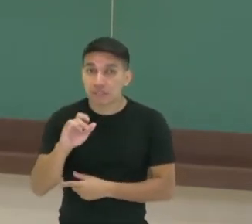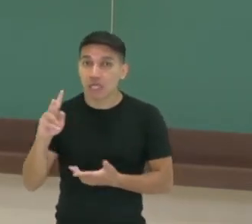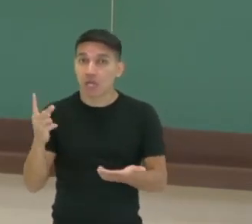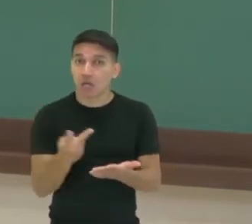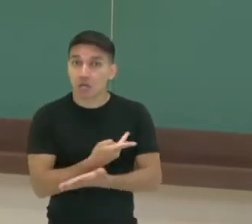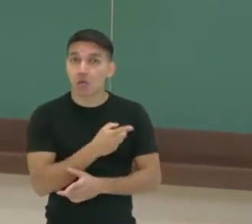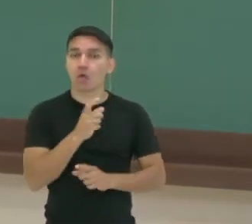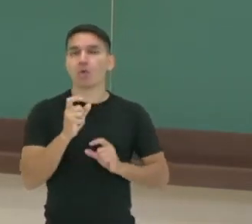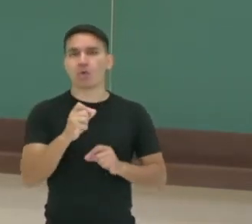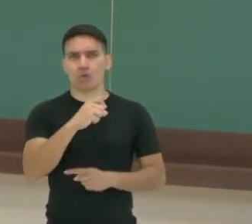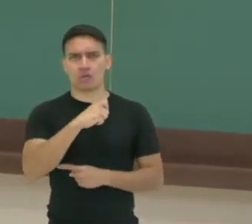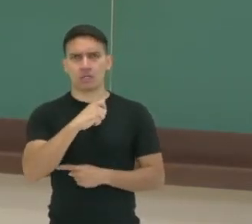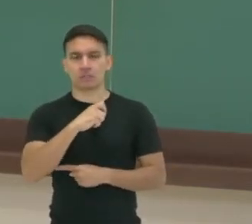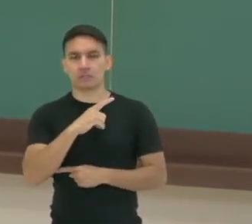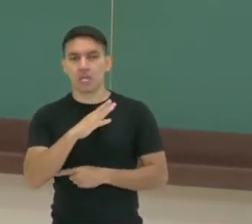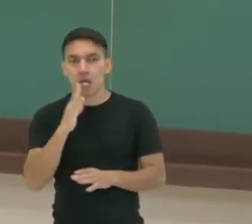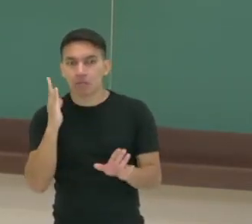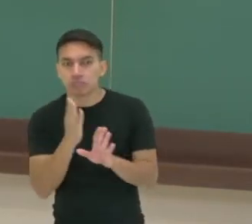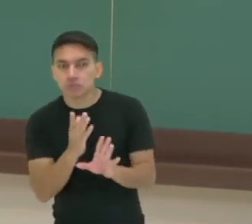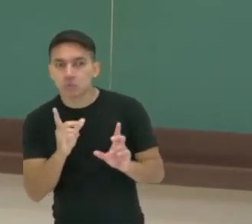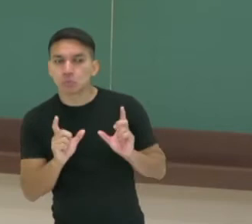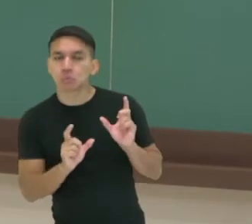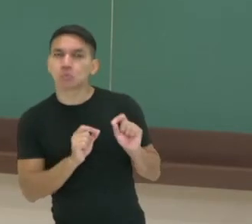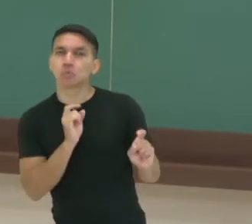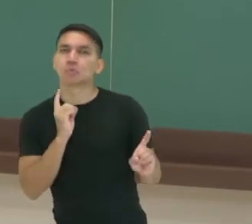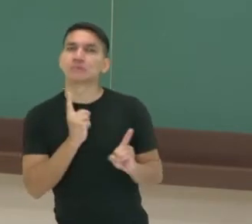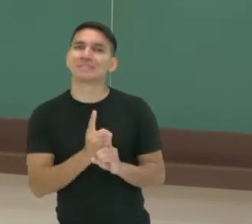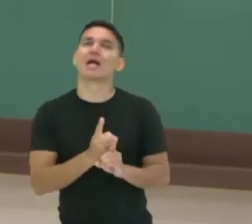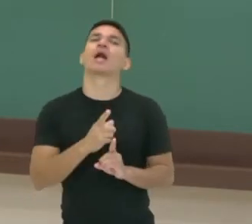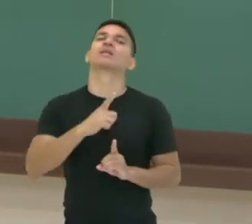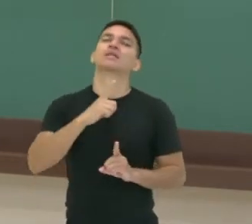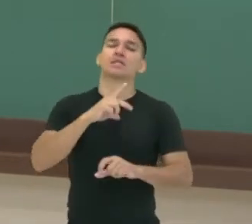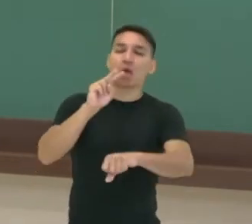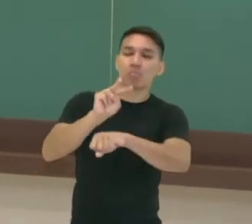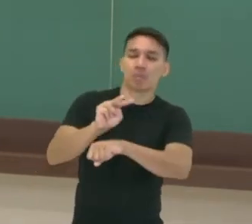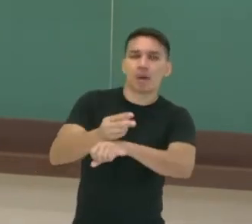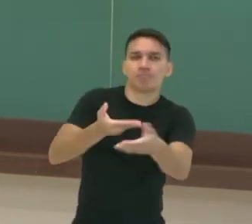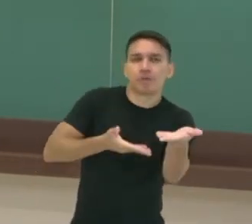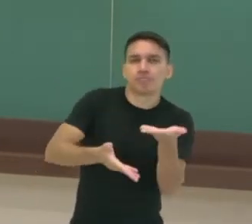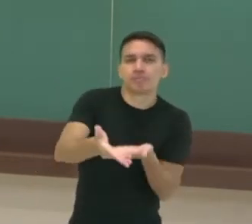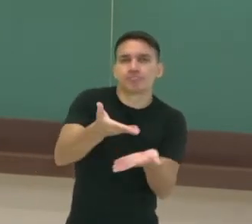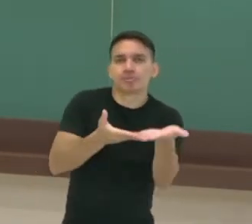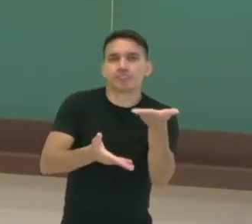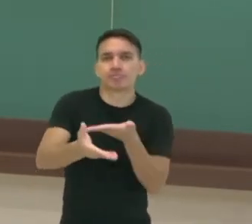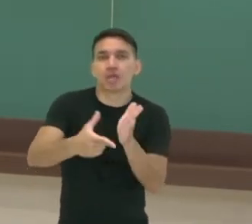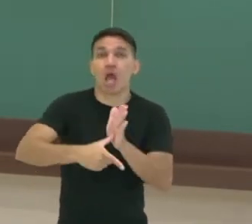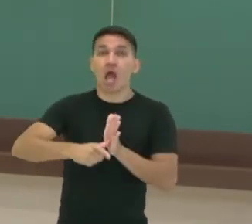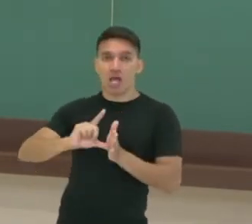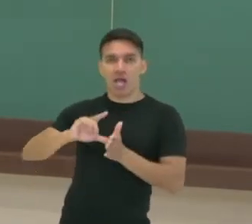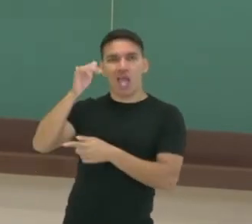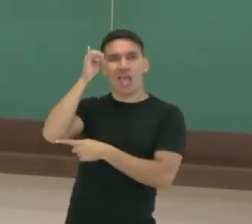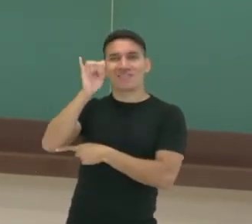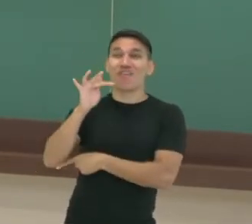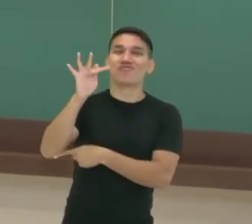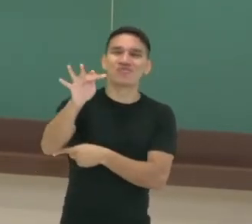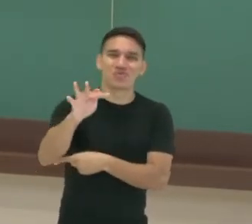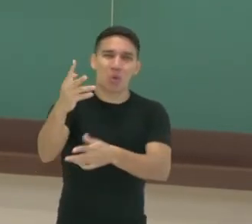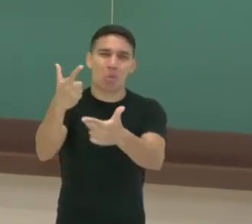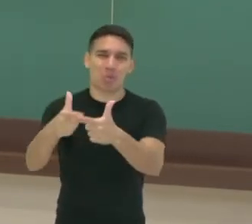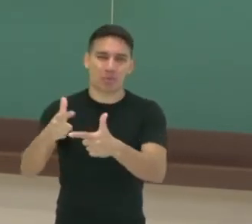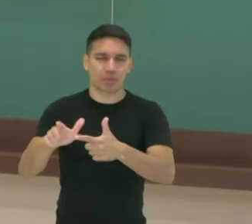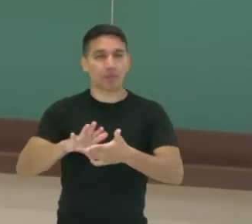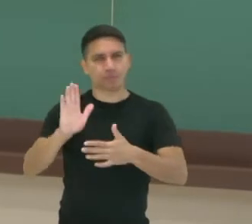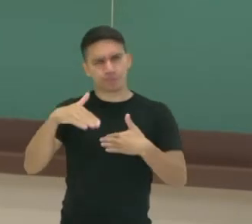esteja descoberta, aí nós temos esse tratamento precoce para evitar futuros problemas. E nós vamos